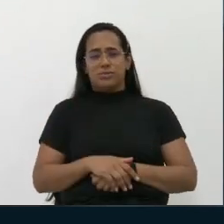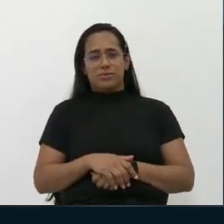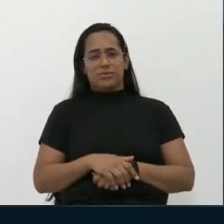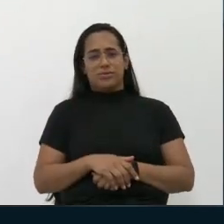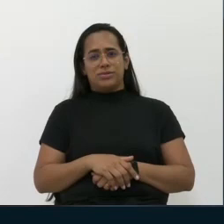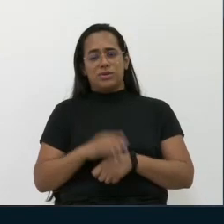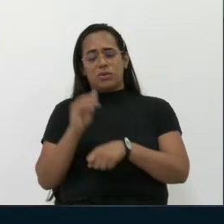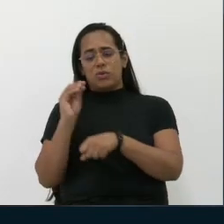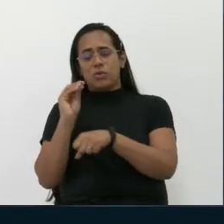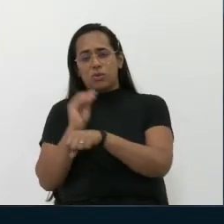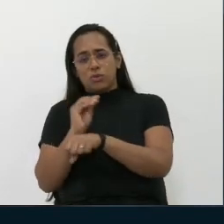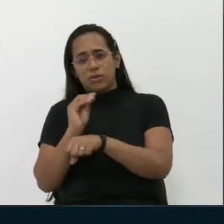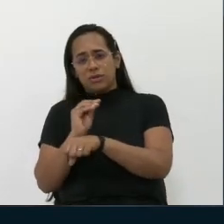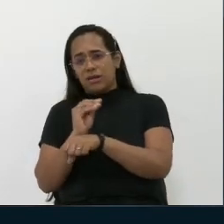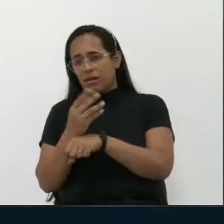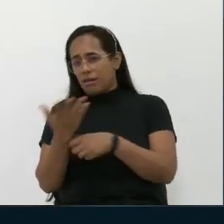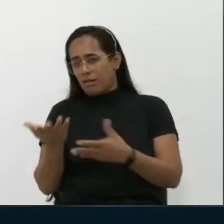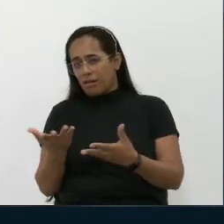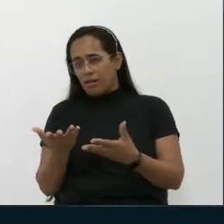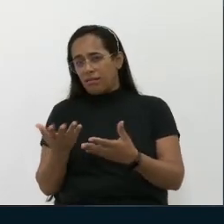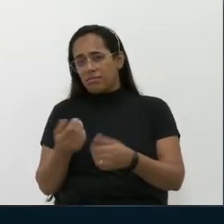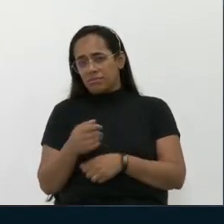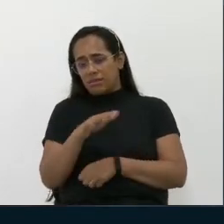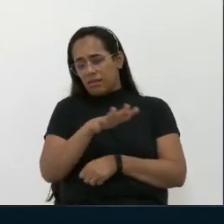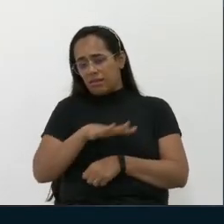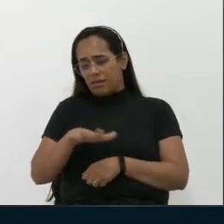da dengue, presidente.